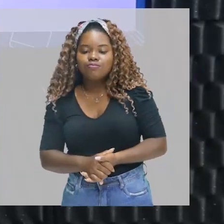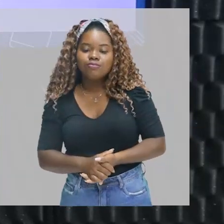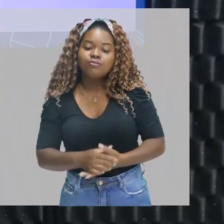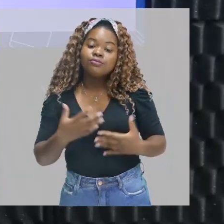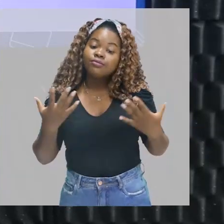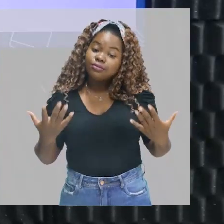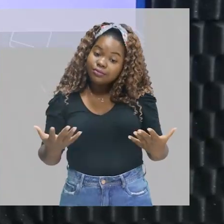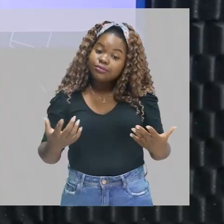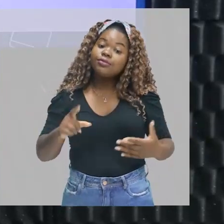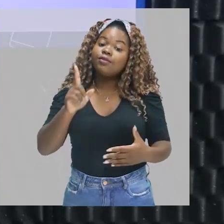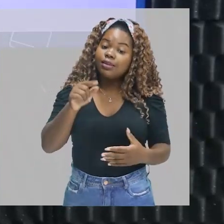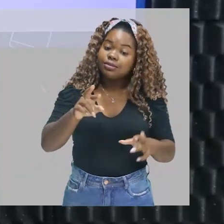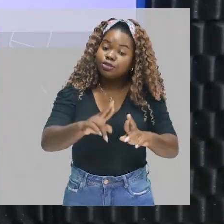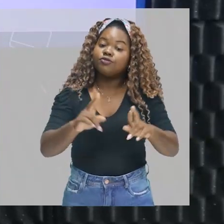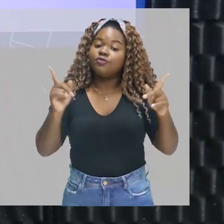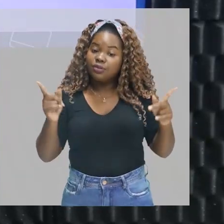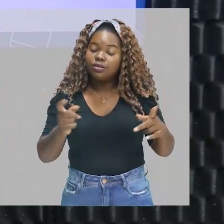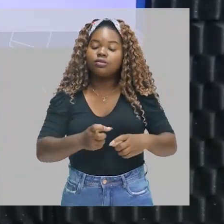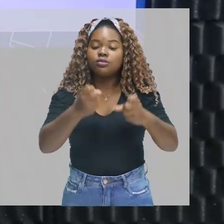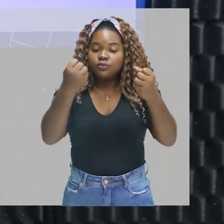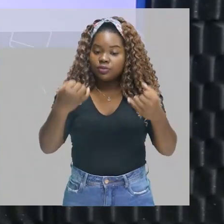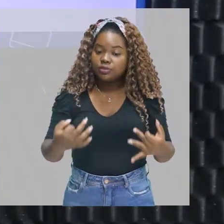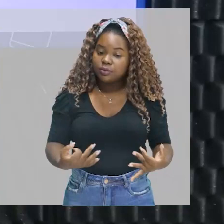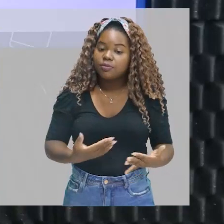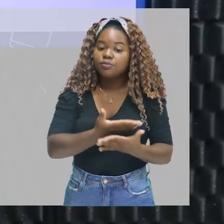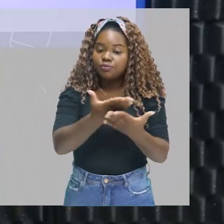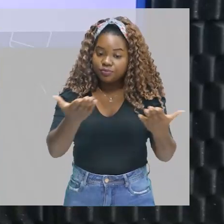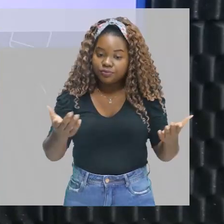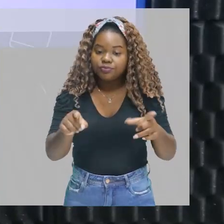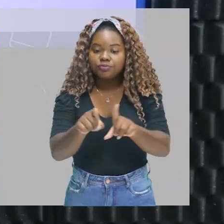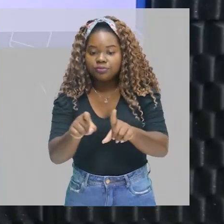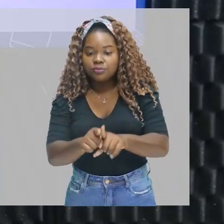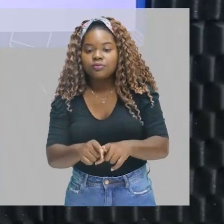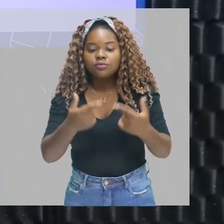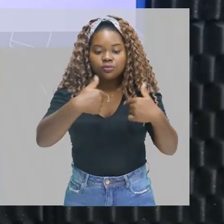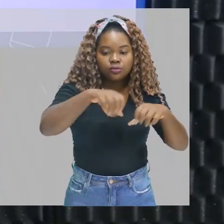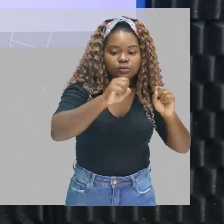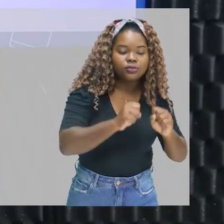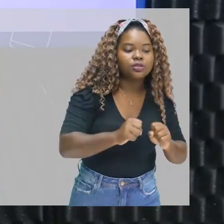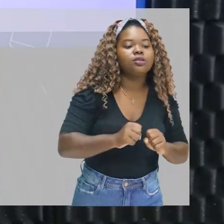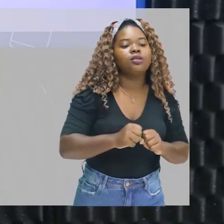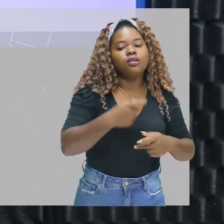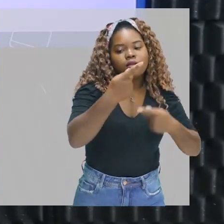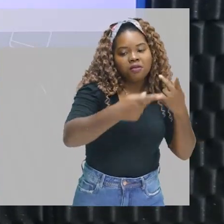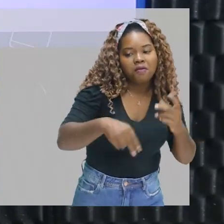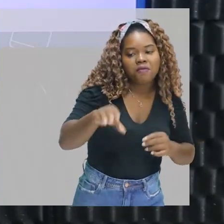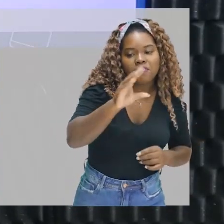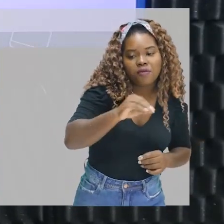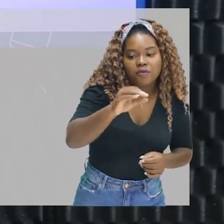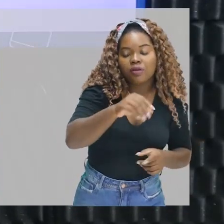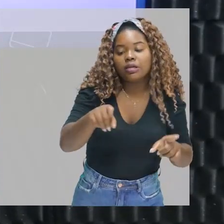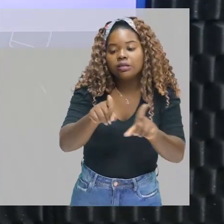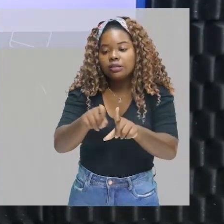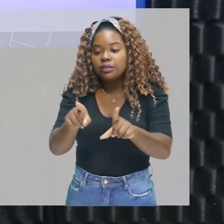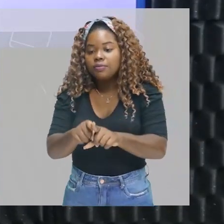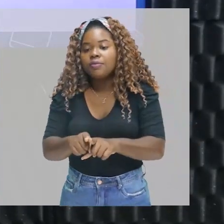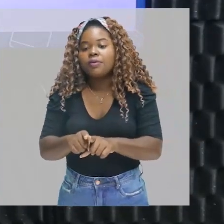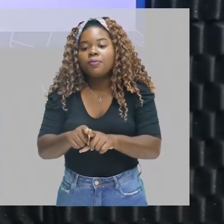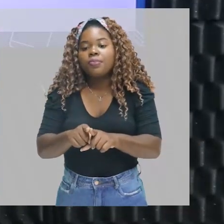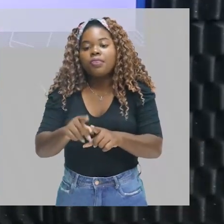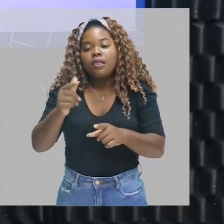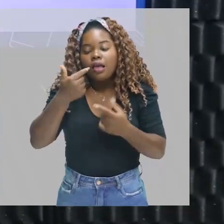é justamente essa diferença que nós vamos ver também, né? Entre a linguagem verbal e a linguagem não verbal.